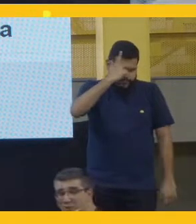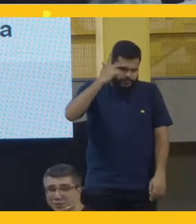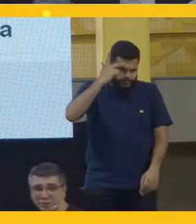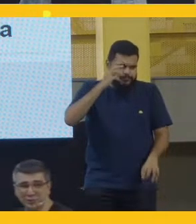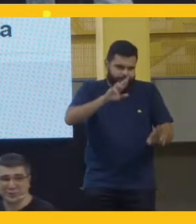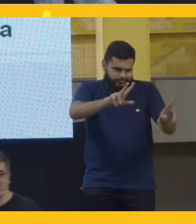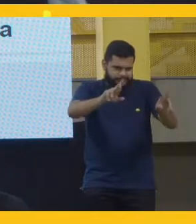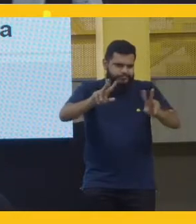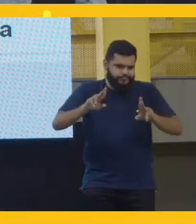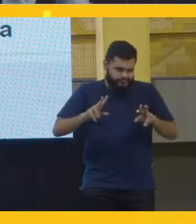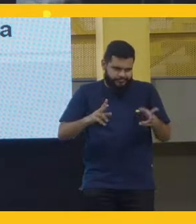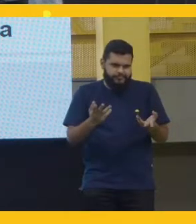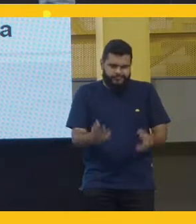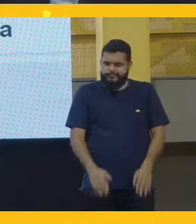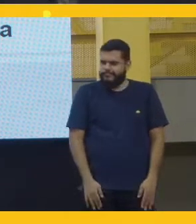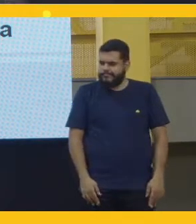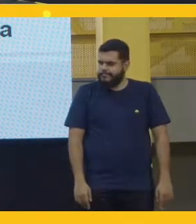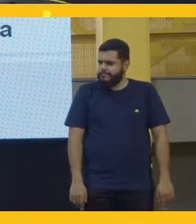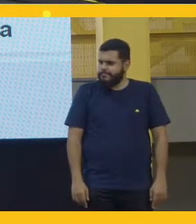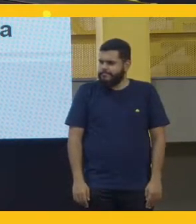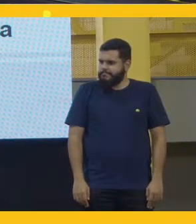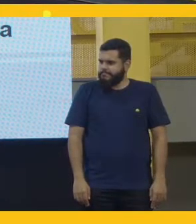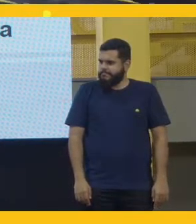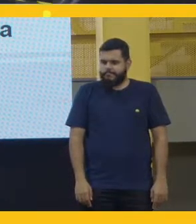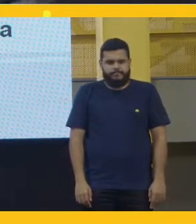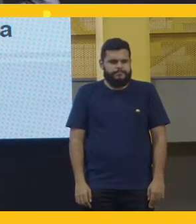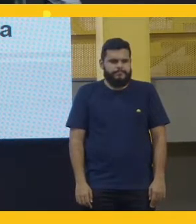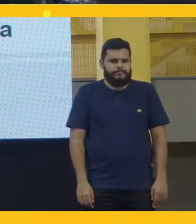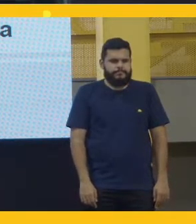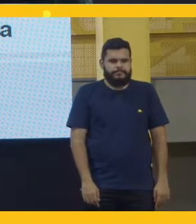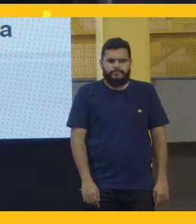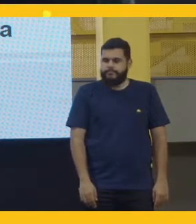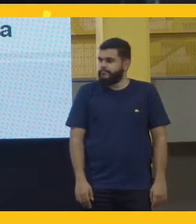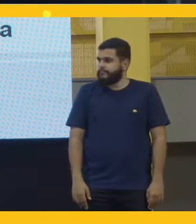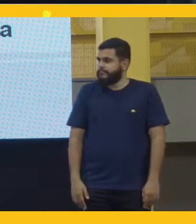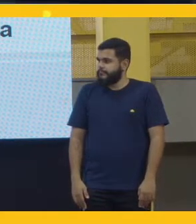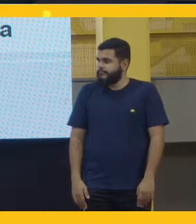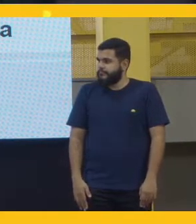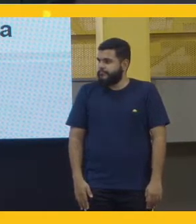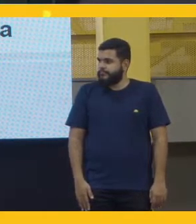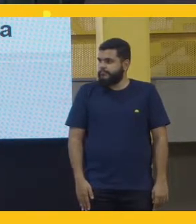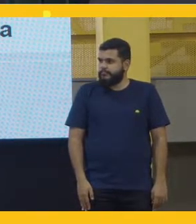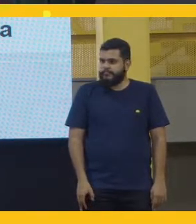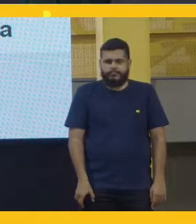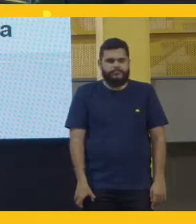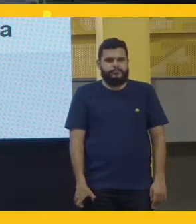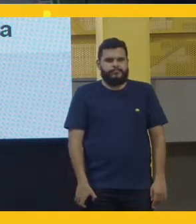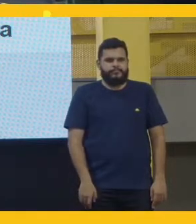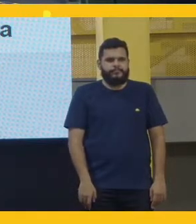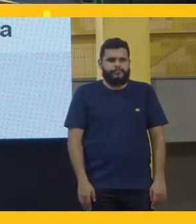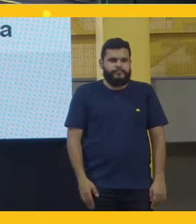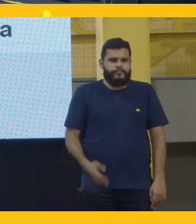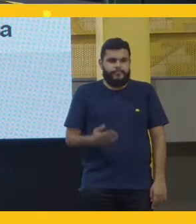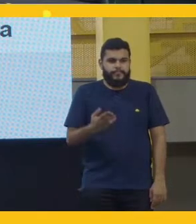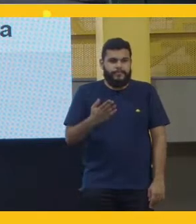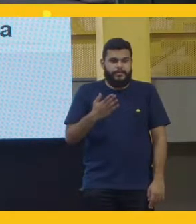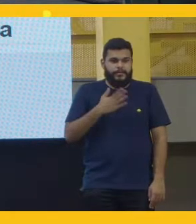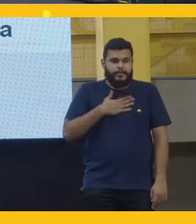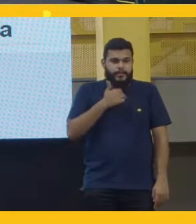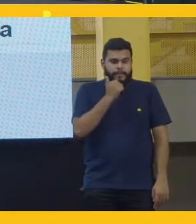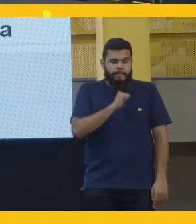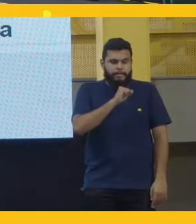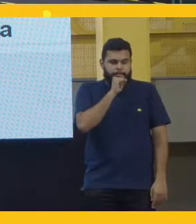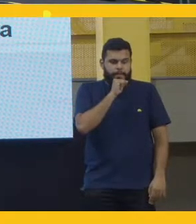não é um negócio muito simples de a gente ver, não. Mas lá em casa ninguém puxou os olhos da mãe. Todo mundo puxou os olhos do